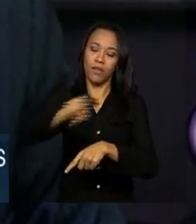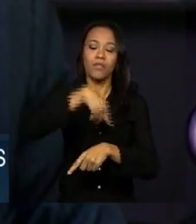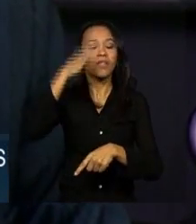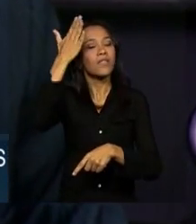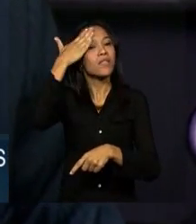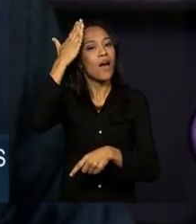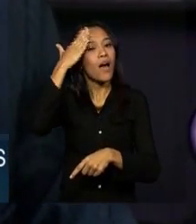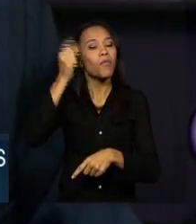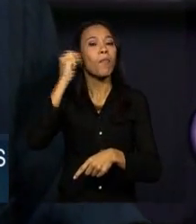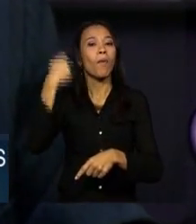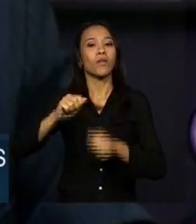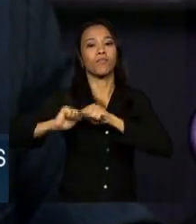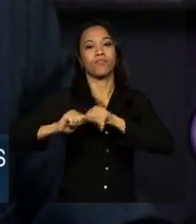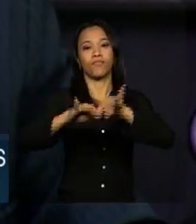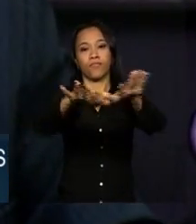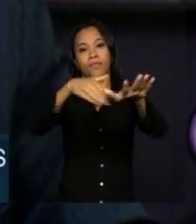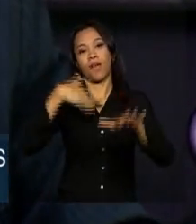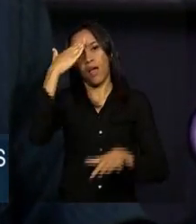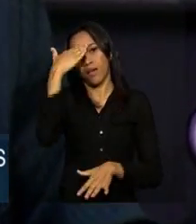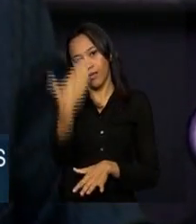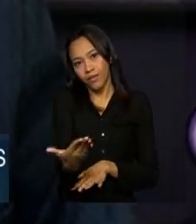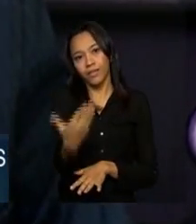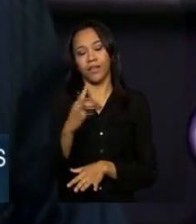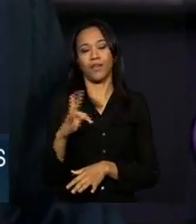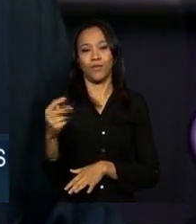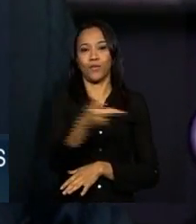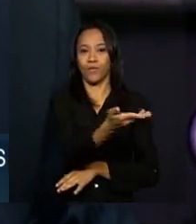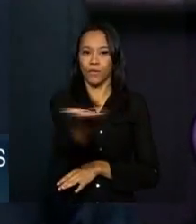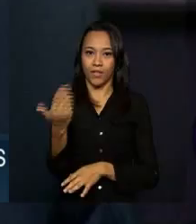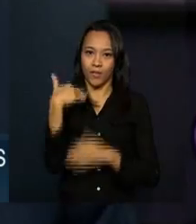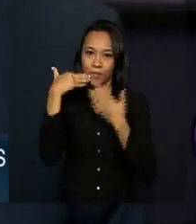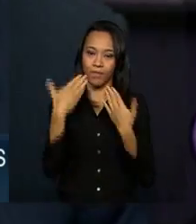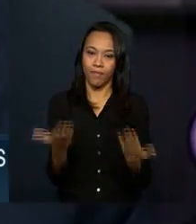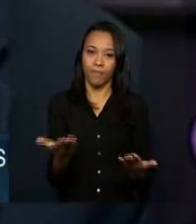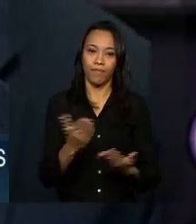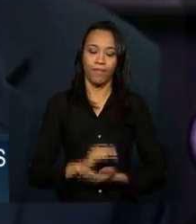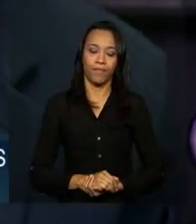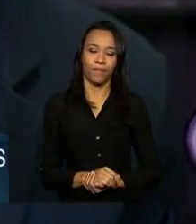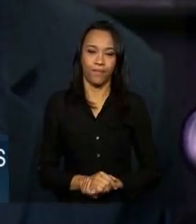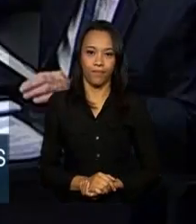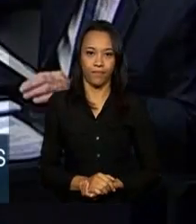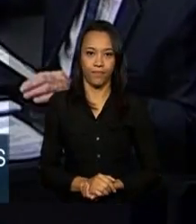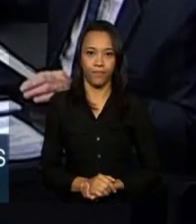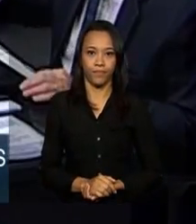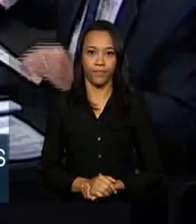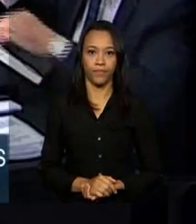possam divulgá-la agradecer sinceramente a todos vocês obrigado obrigada